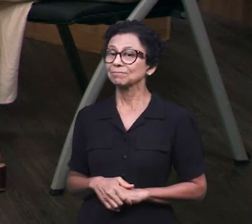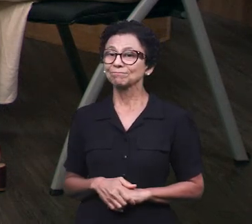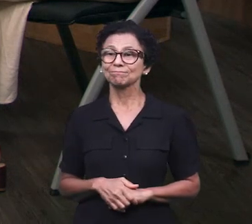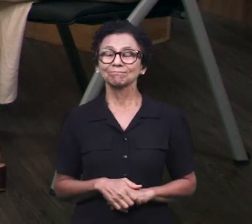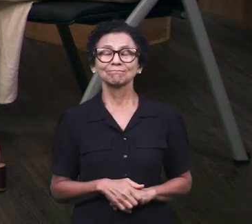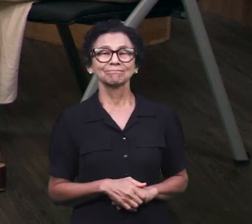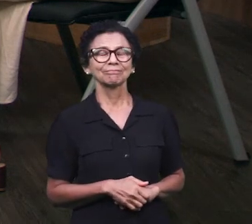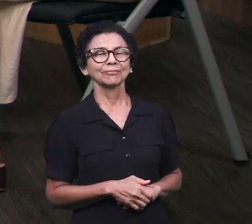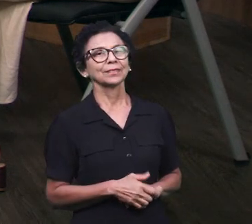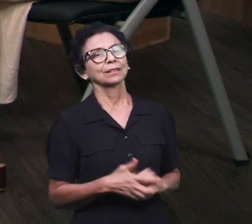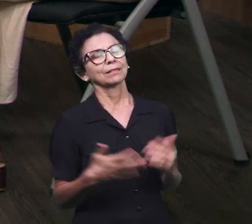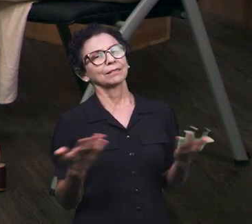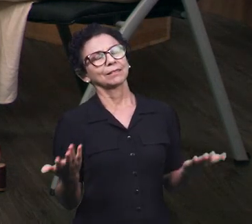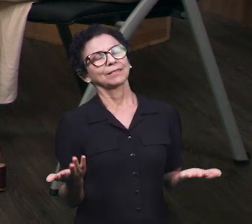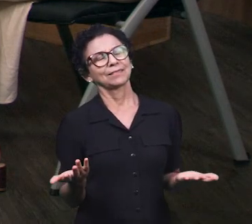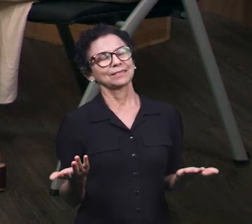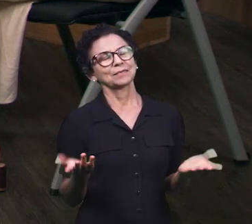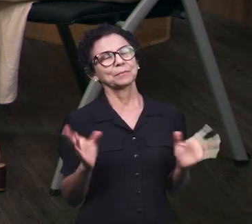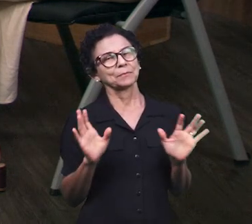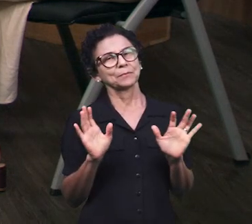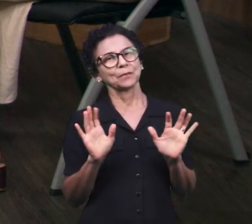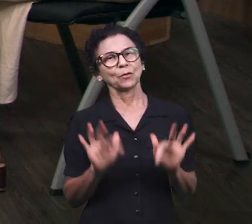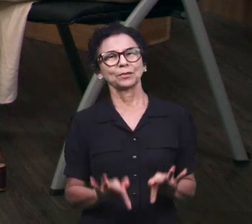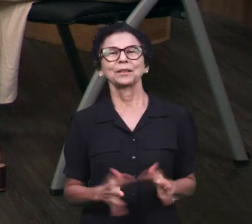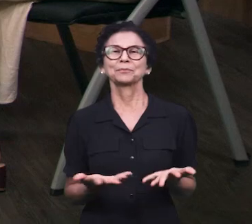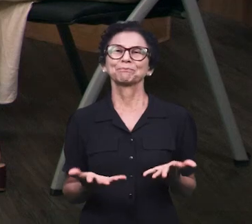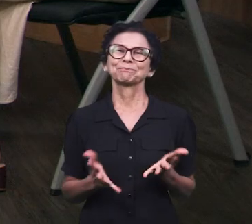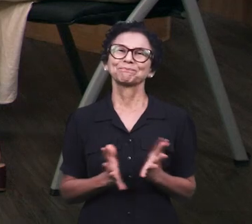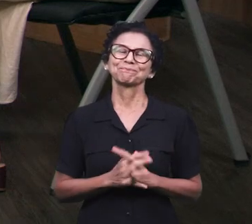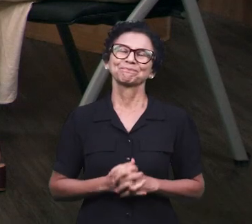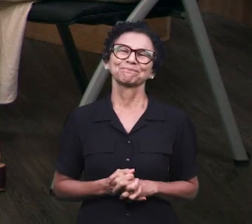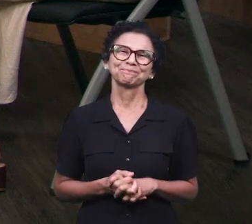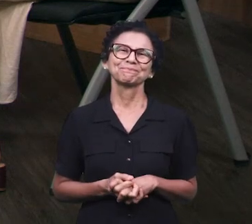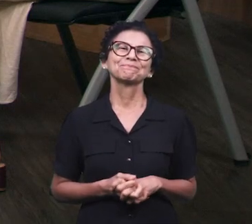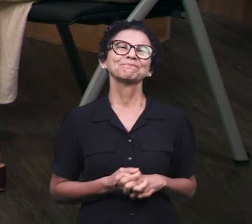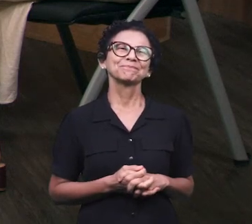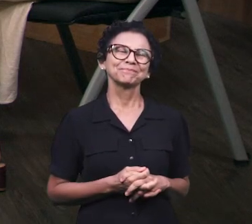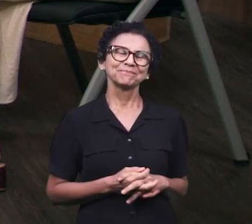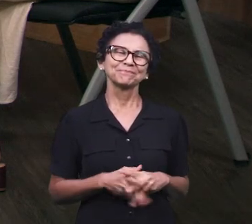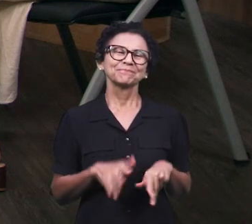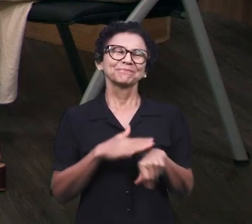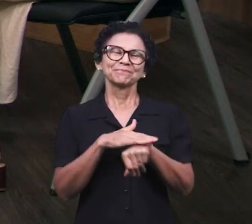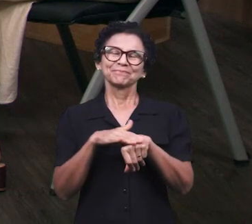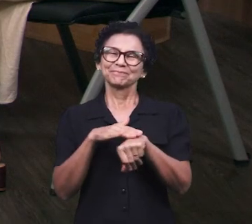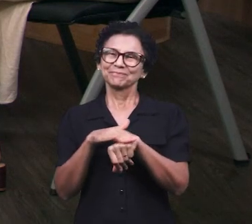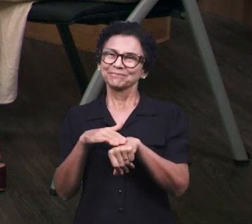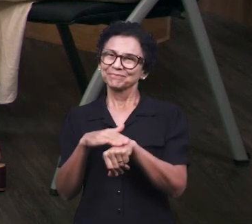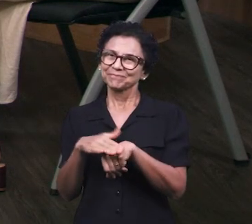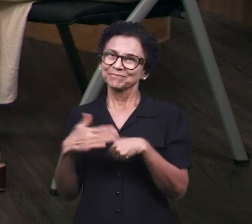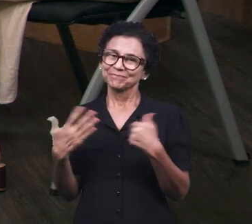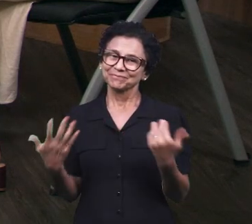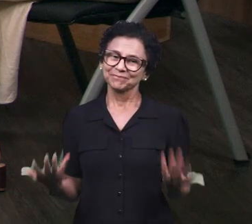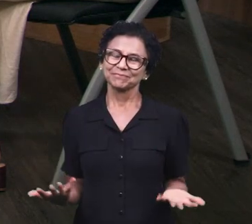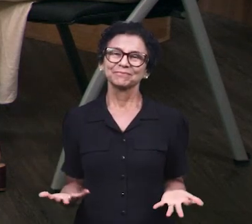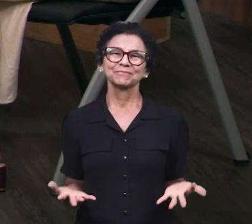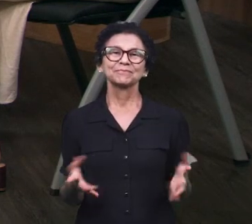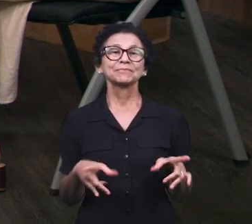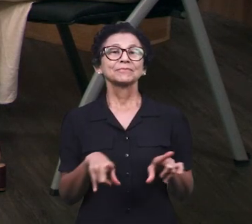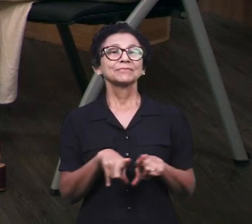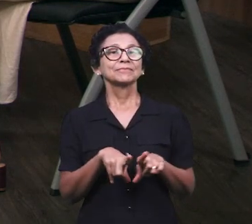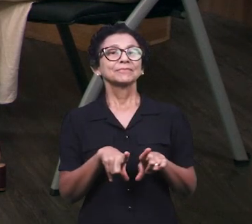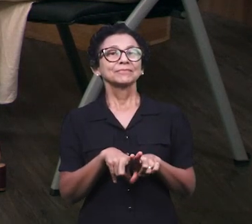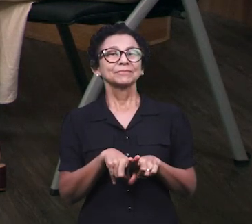nós estamos chegando ao final da nossa conversa aqui e também do